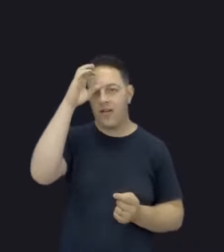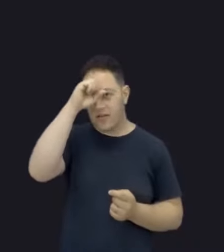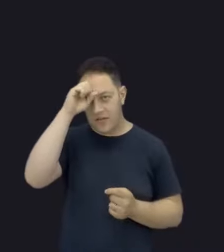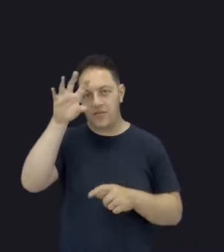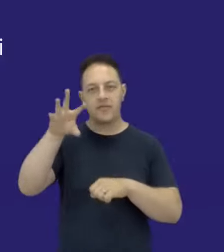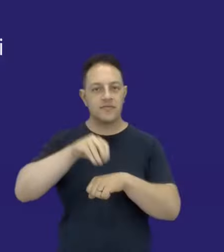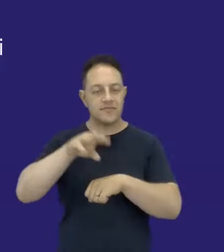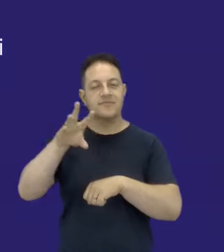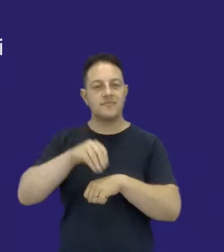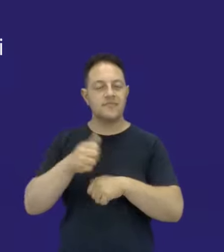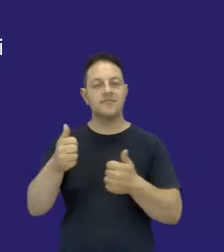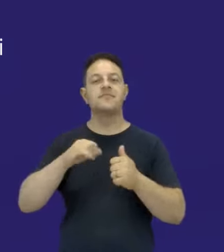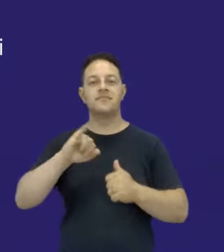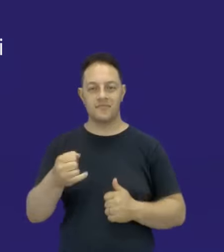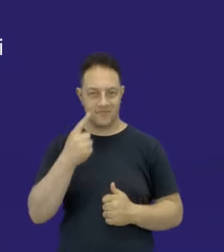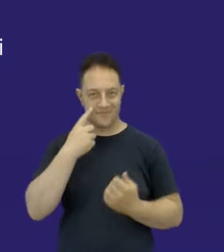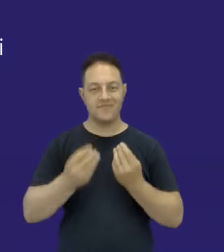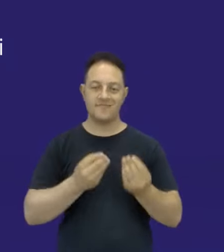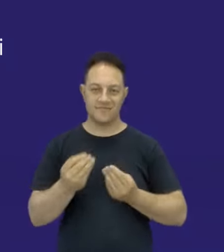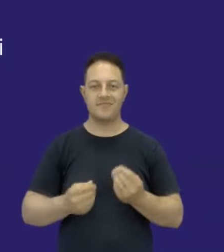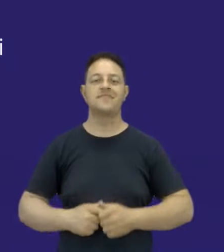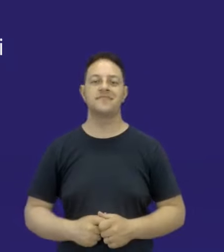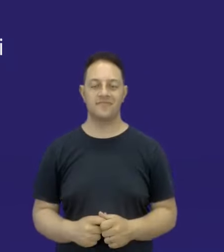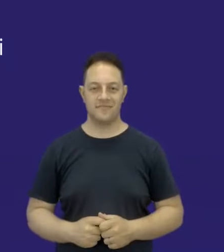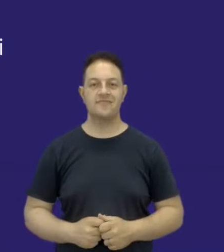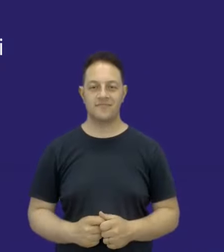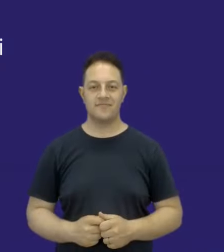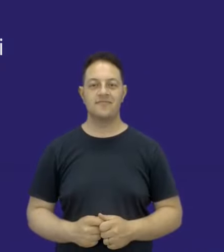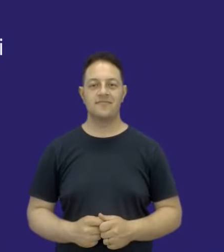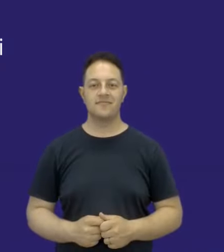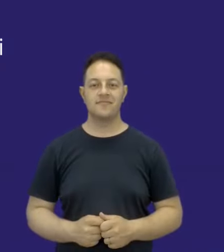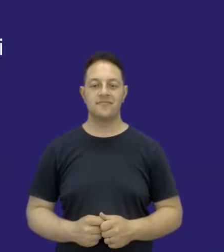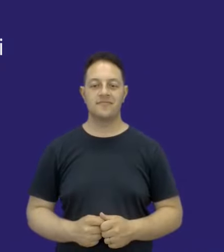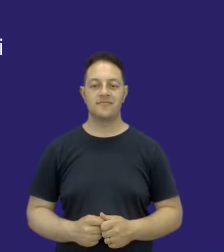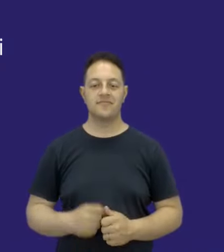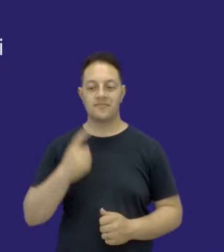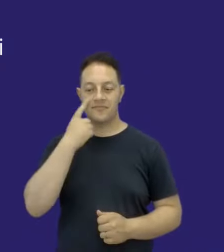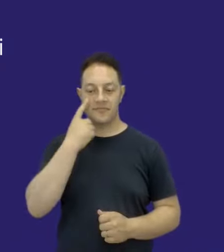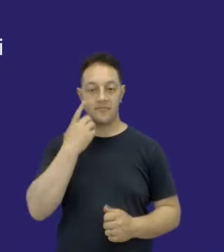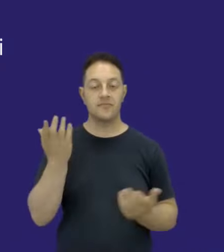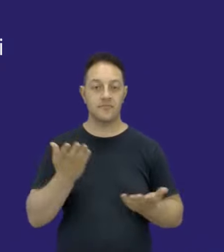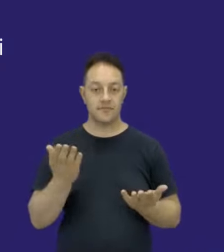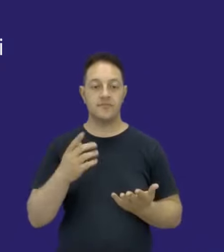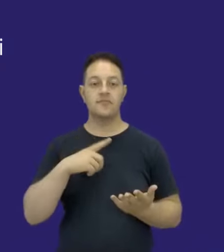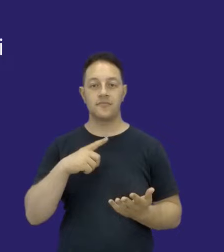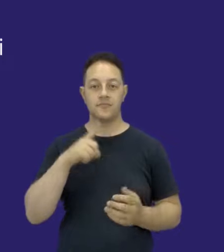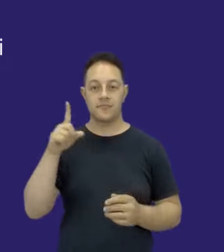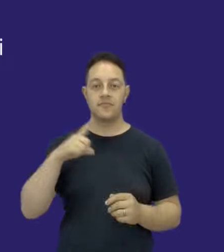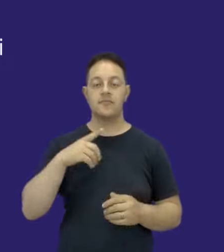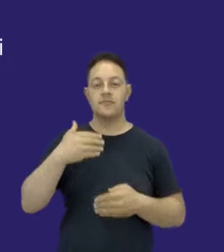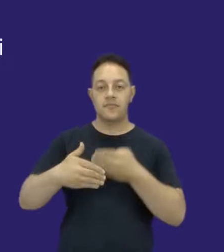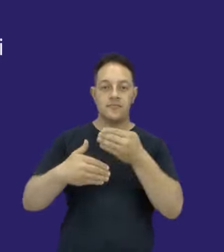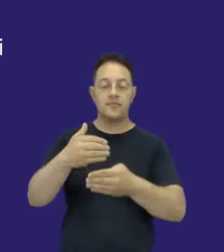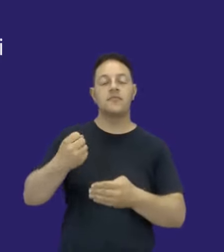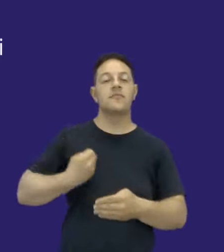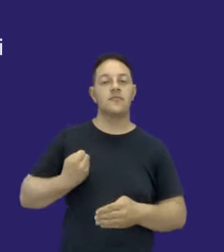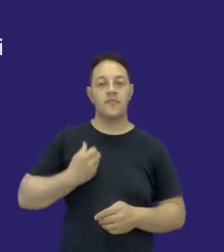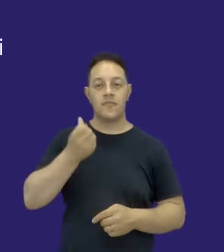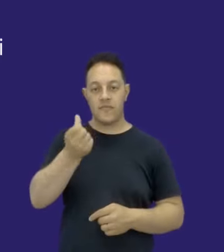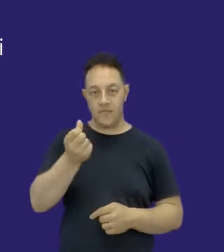ter um direcionamento. Vamos lá. Bom, é a nossa sequência didática 6